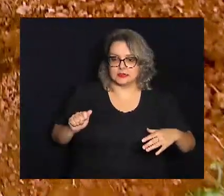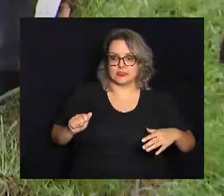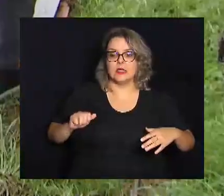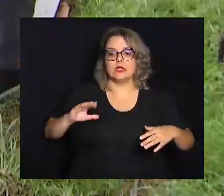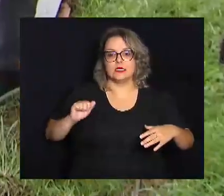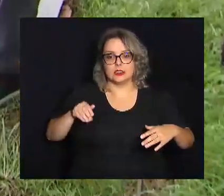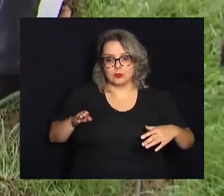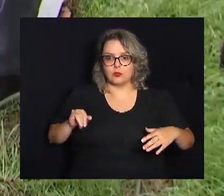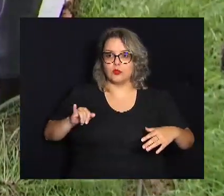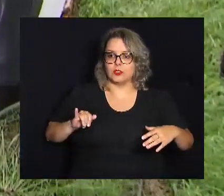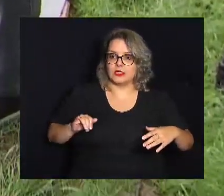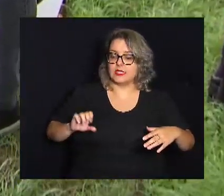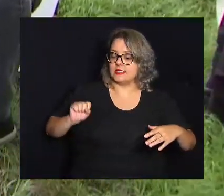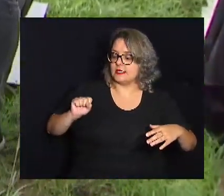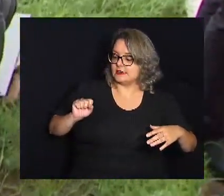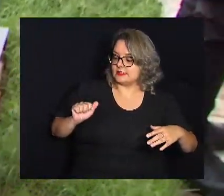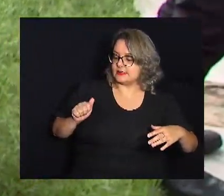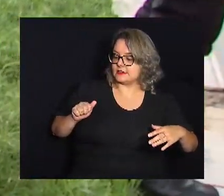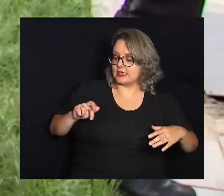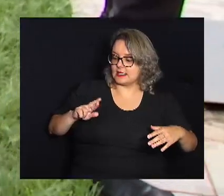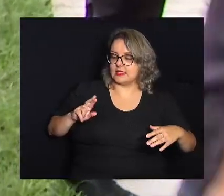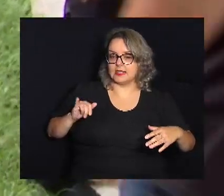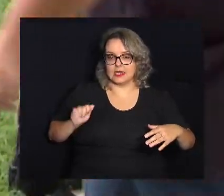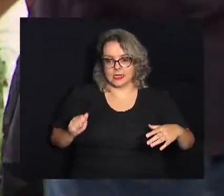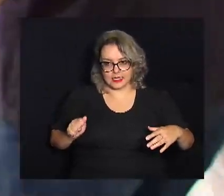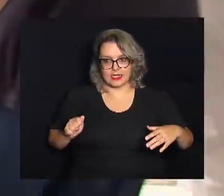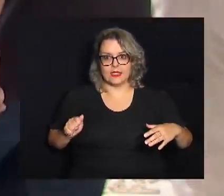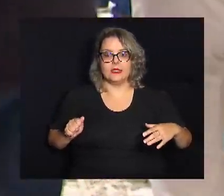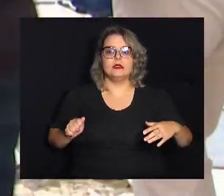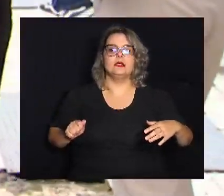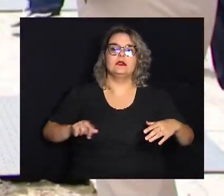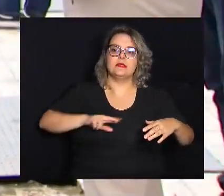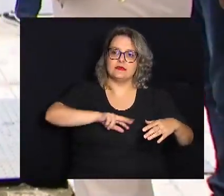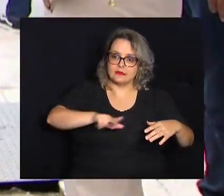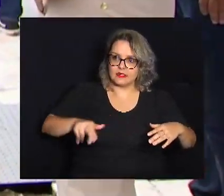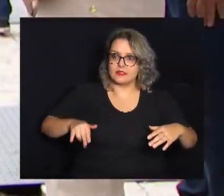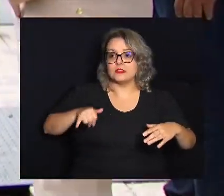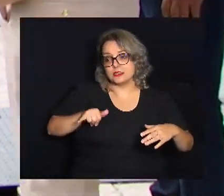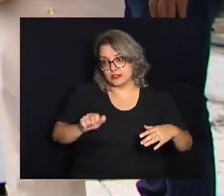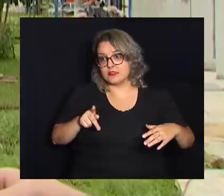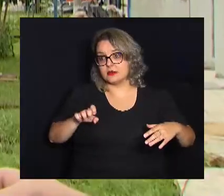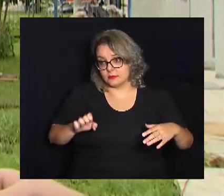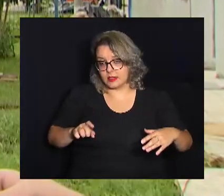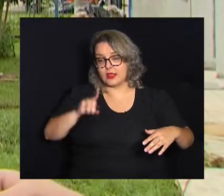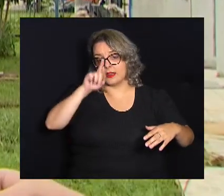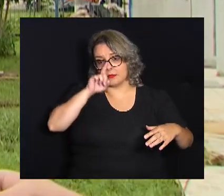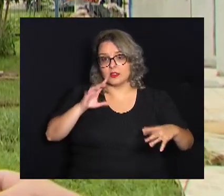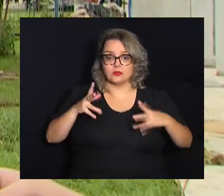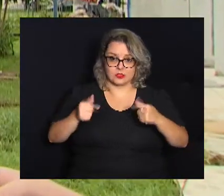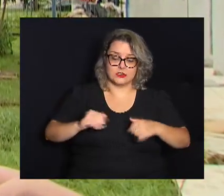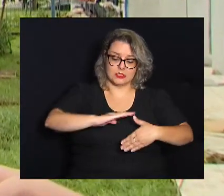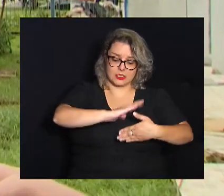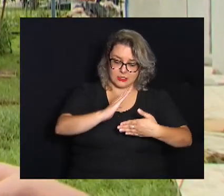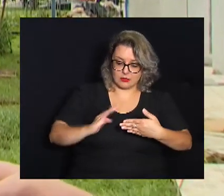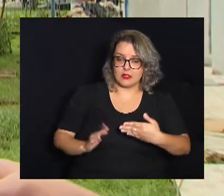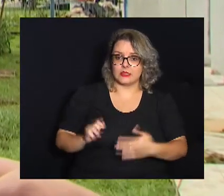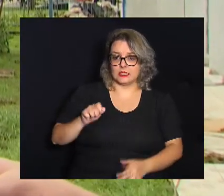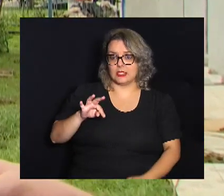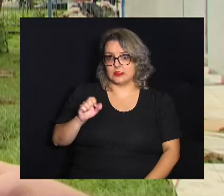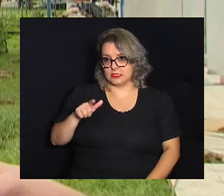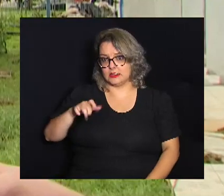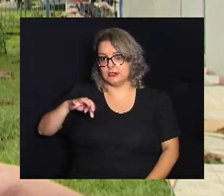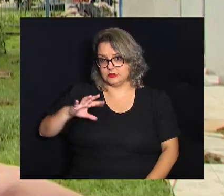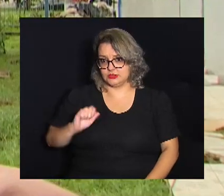araçá e uvaia, além de uma muda de ipê amarelo, todas do bioma da Mata Atlântica. E essa iniciativa, né, do vereador